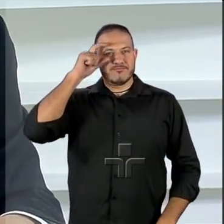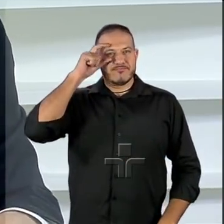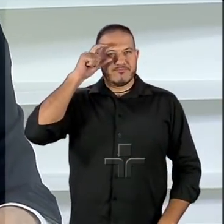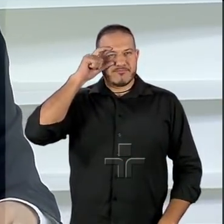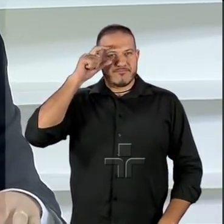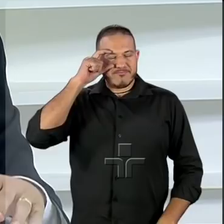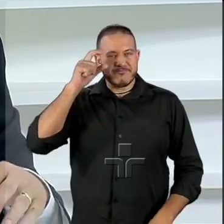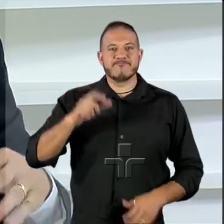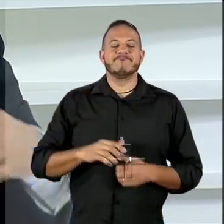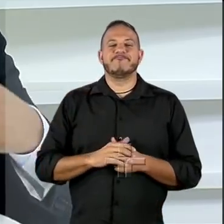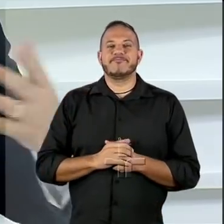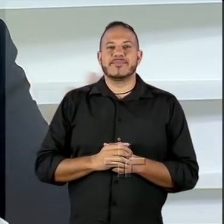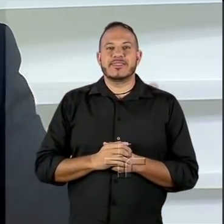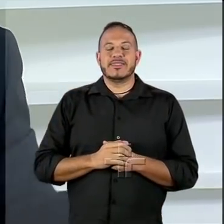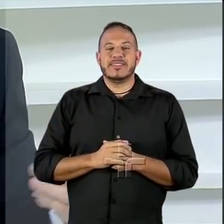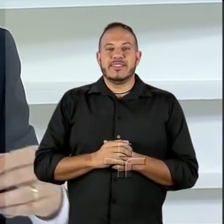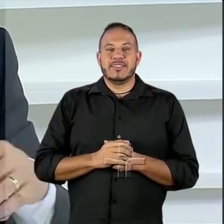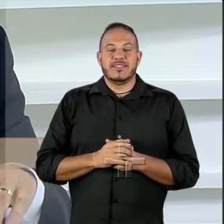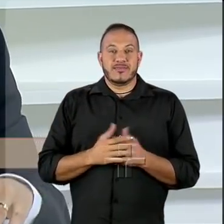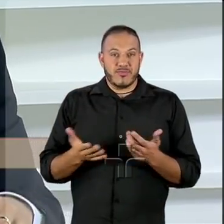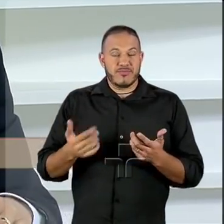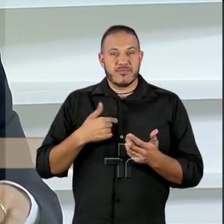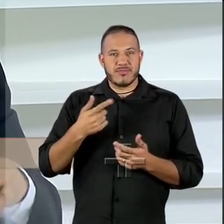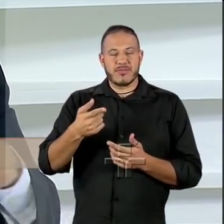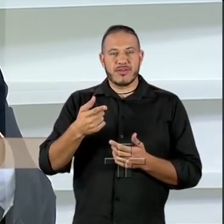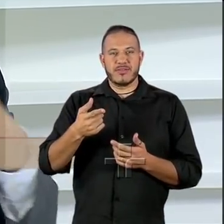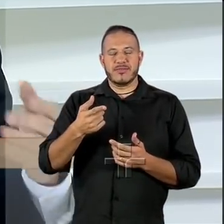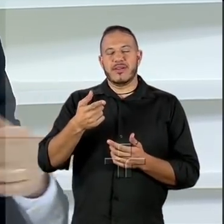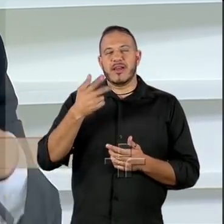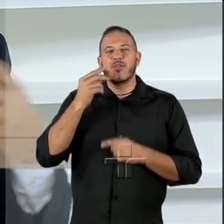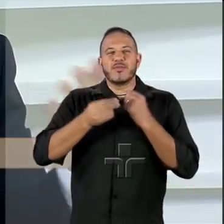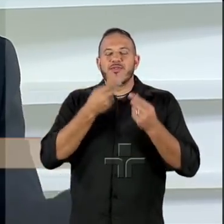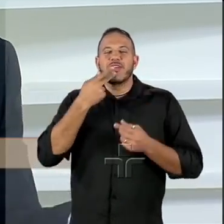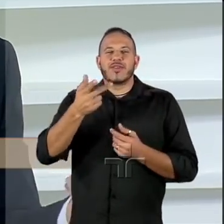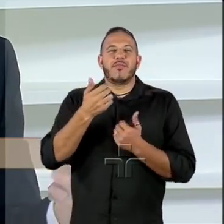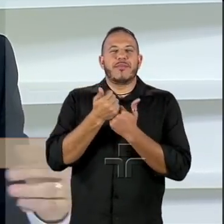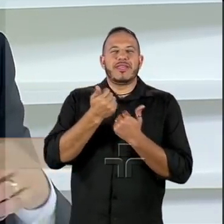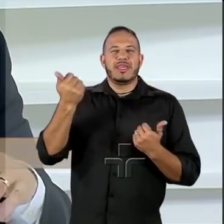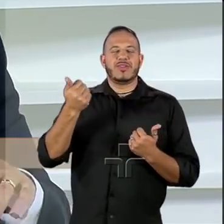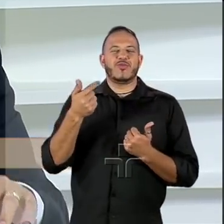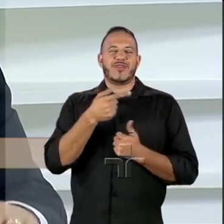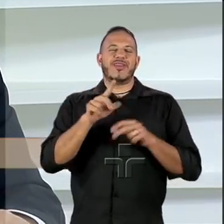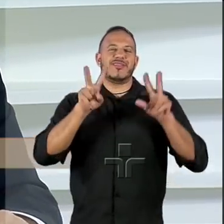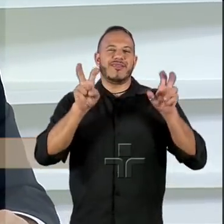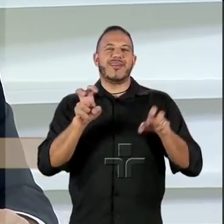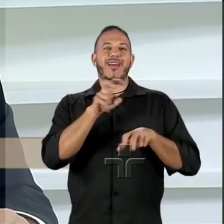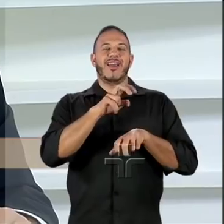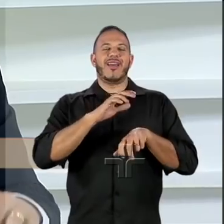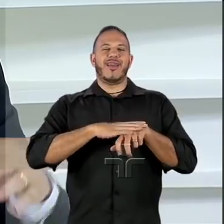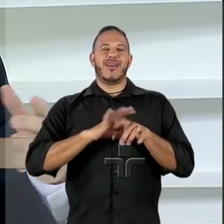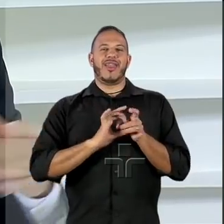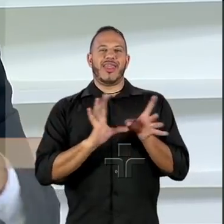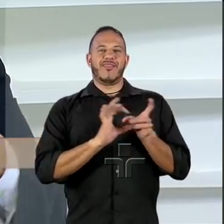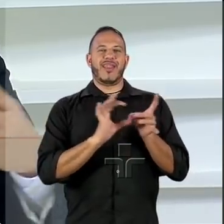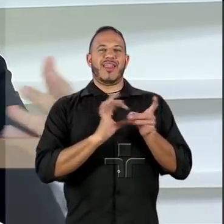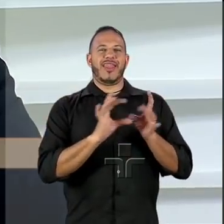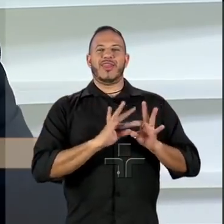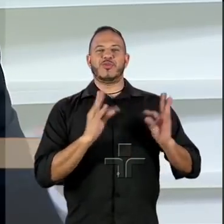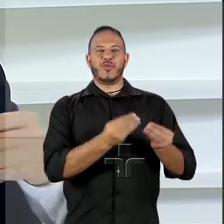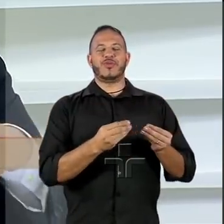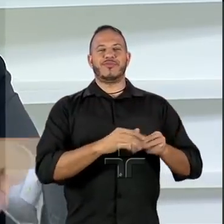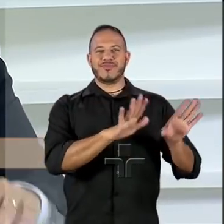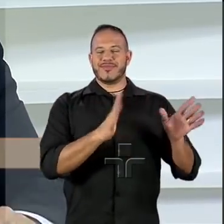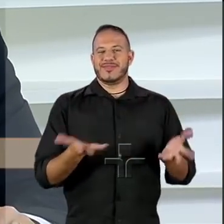é, e na imprensa começou a se chamar do ministro que solta todo mundo. Não é? E eu queria então